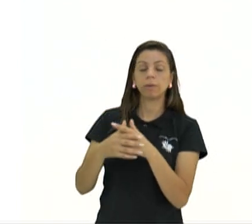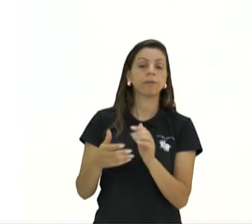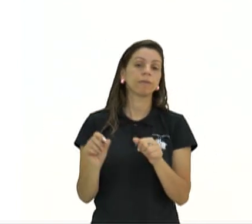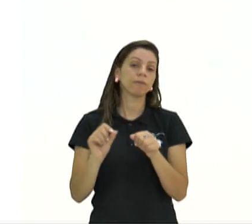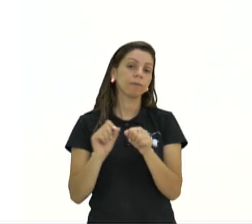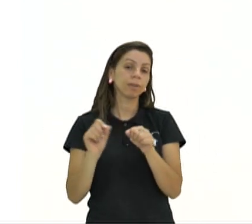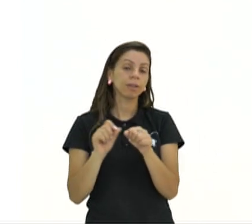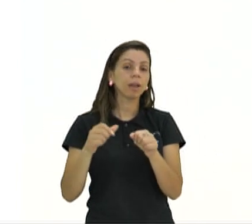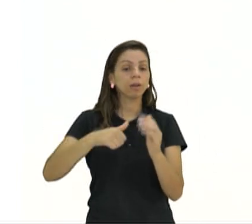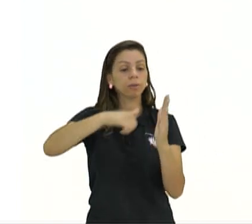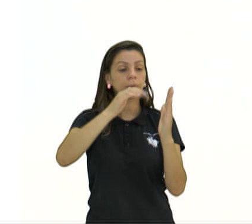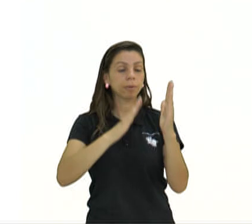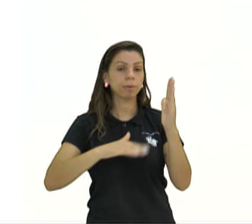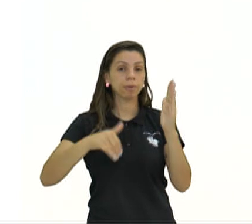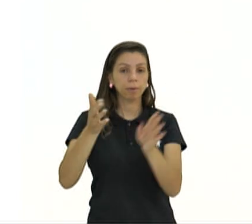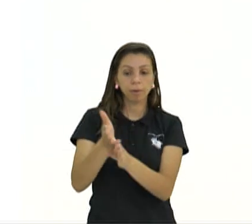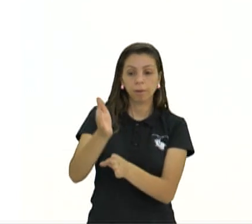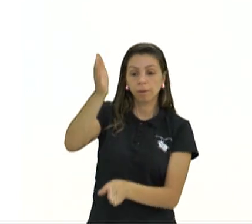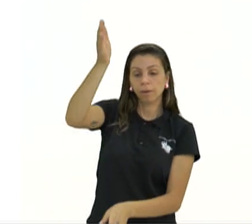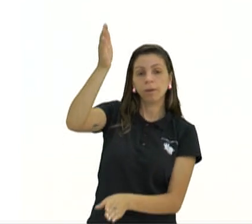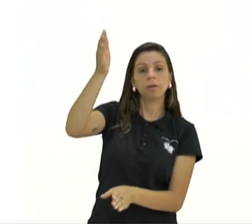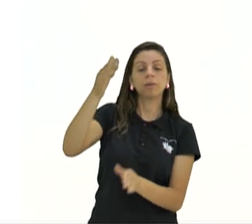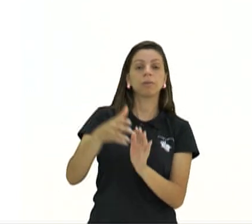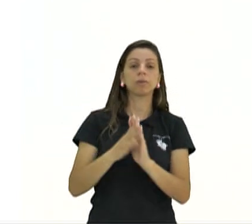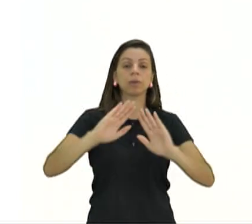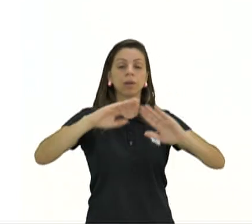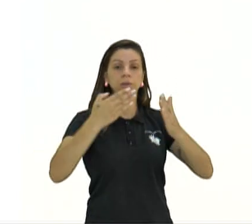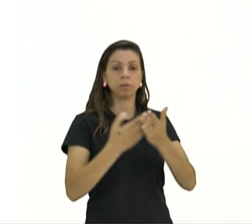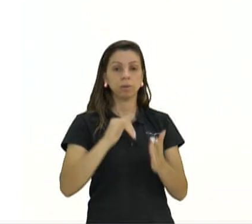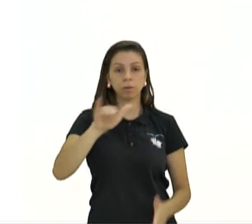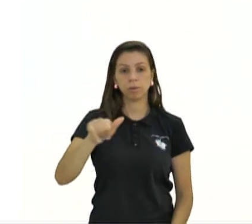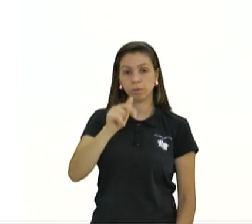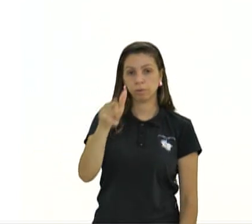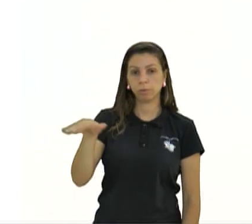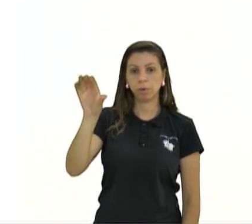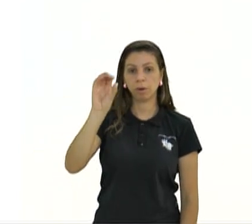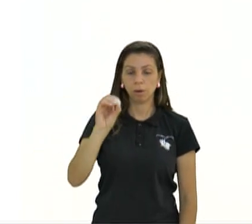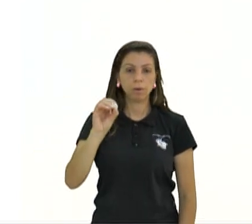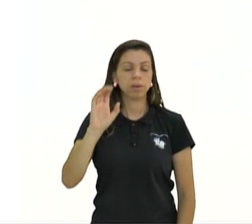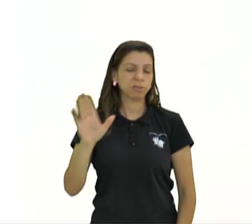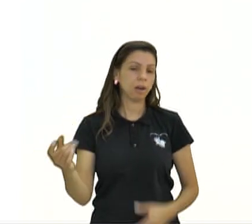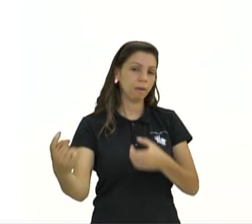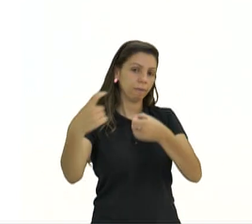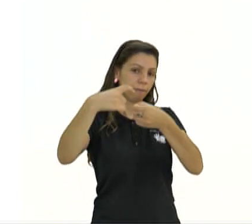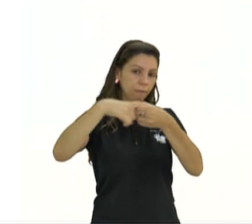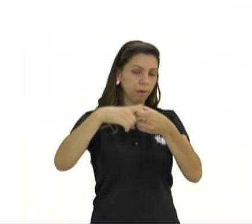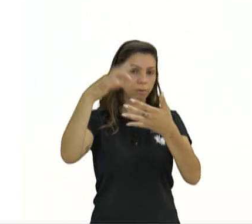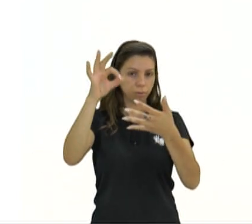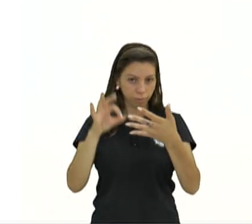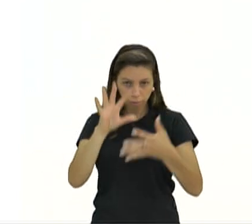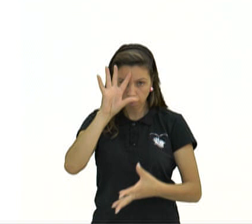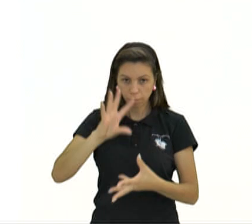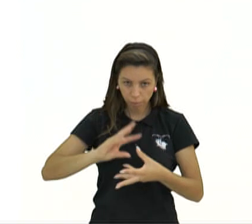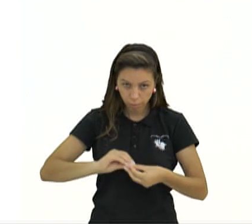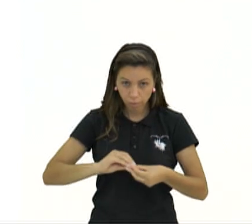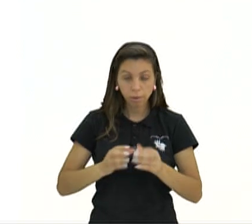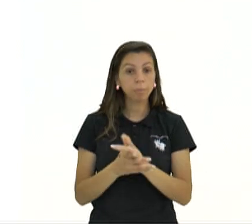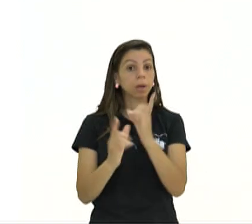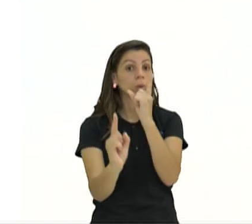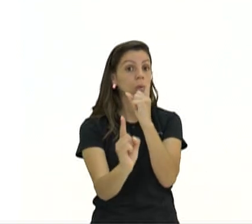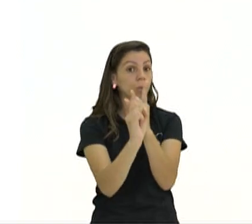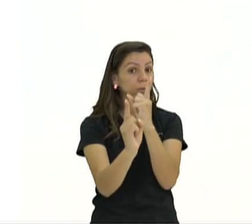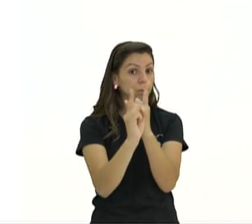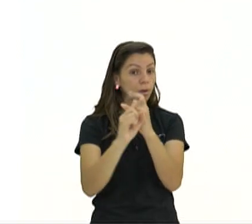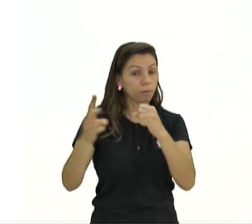nos muros da escola João Neves Pereira. Um tempinho para você e eu já volto para a gente conferir. Você entendeu? É para localizar